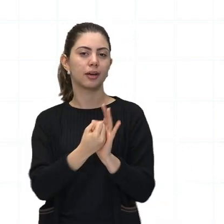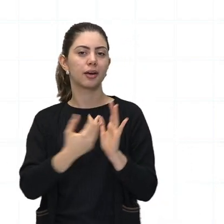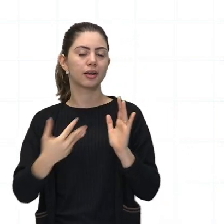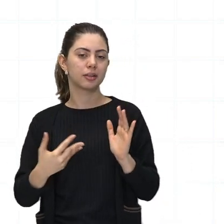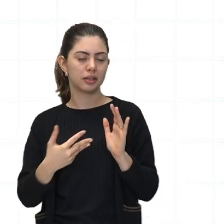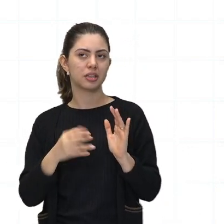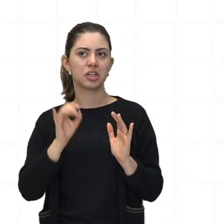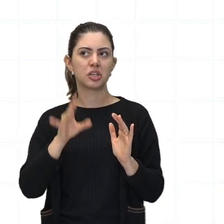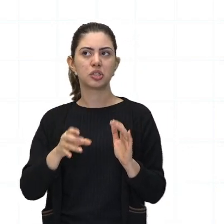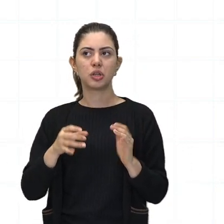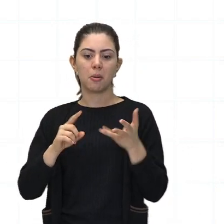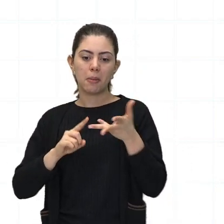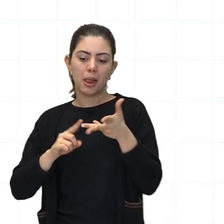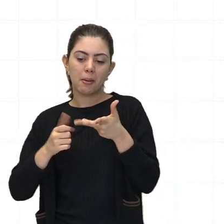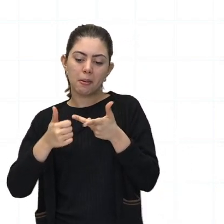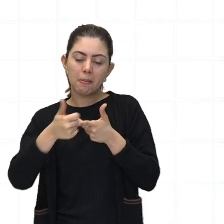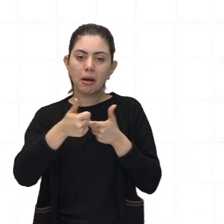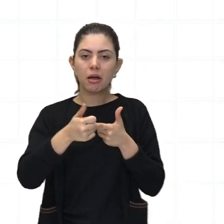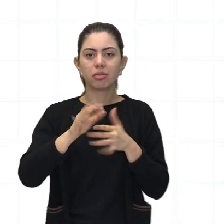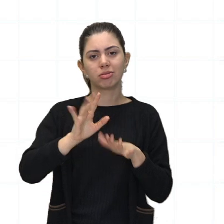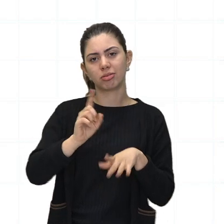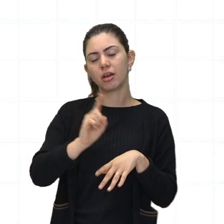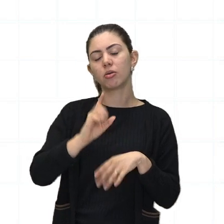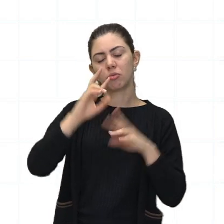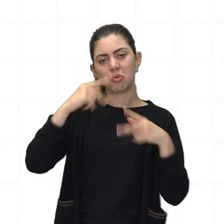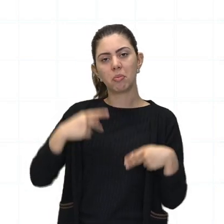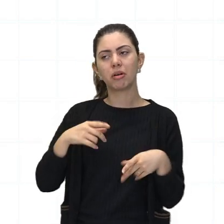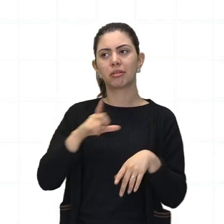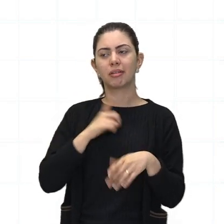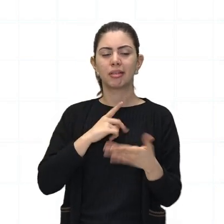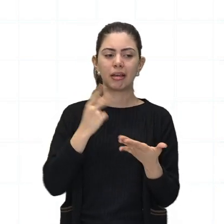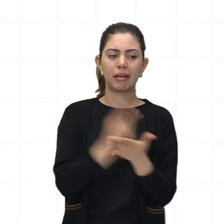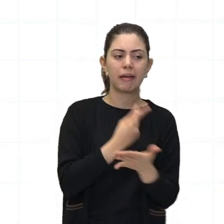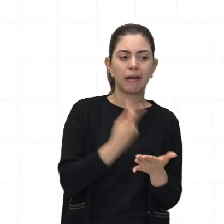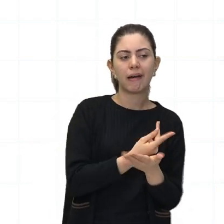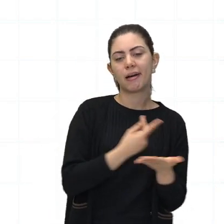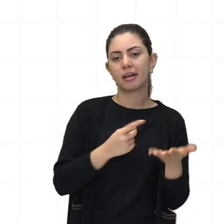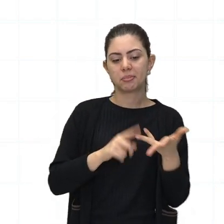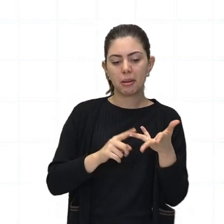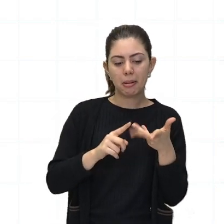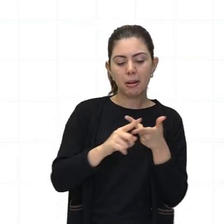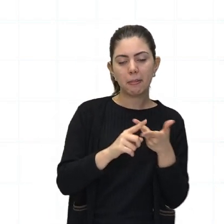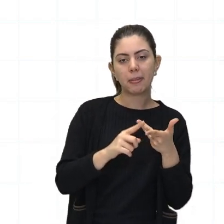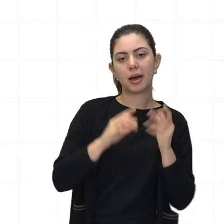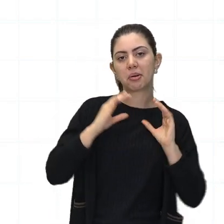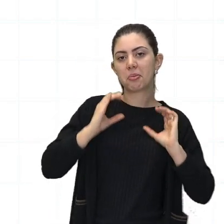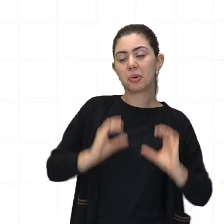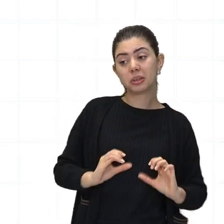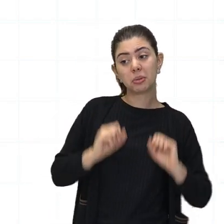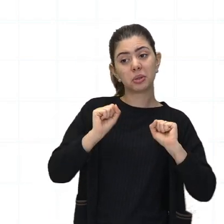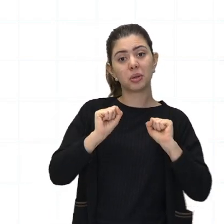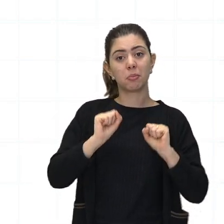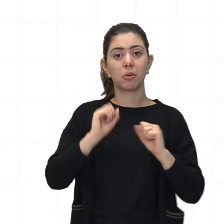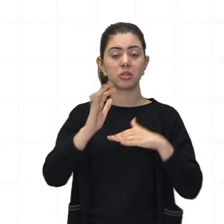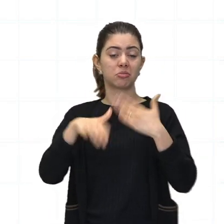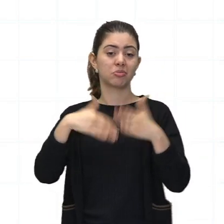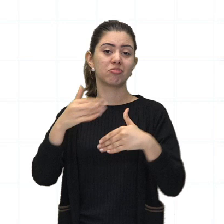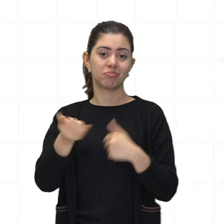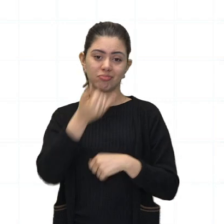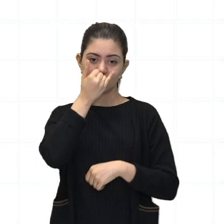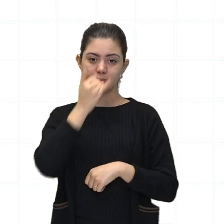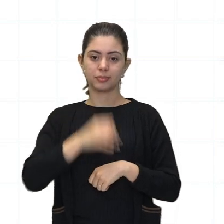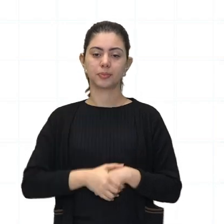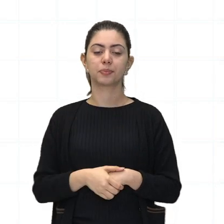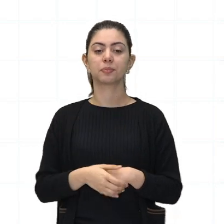só coisa boa, ele também tem erros, ele também tem o destino que o leva para condições ruins. E os exemplos